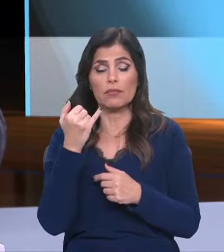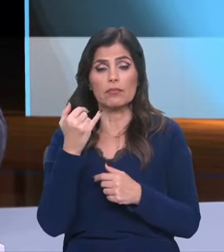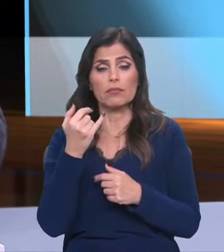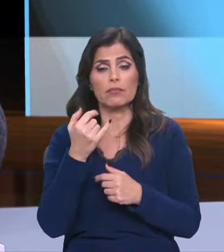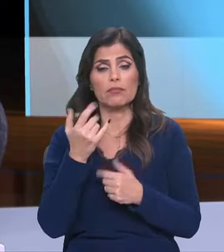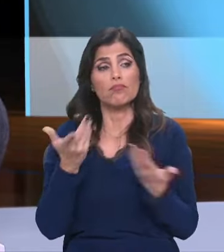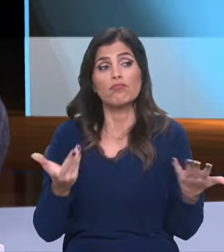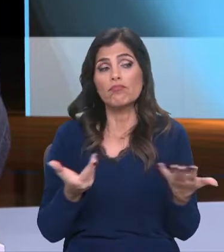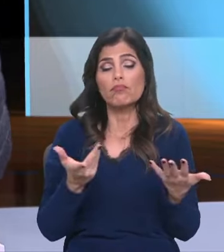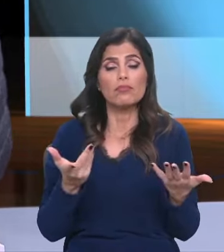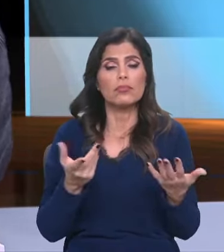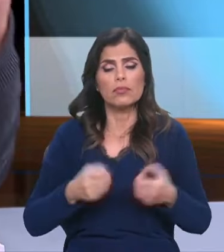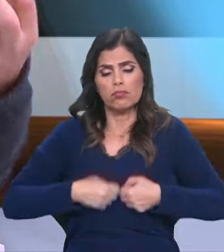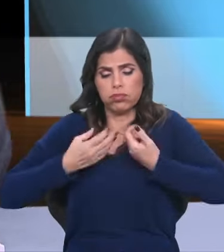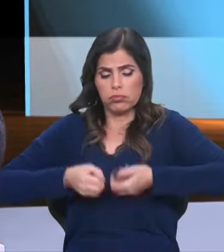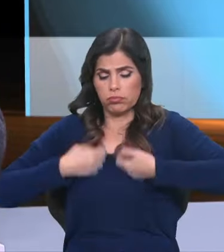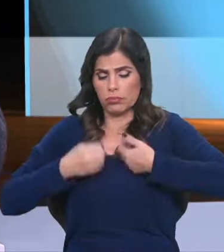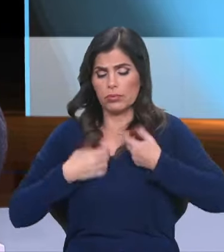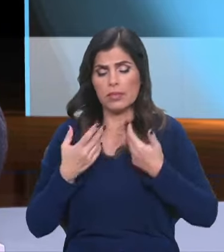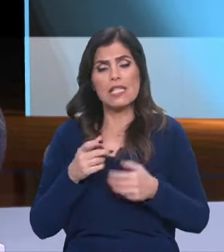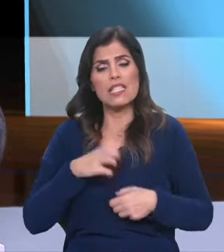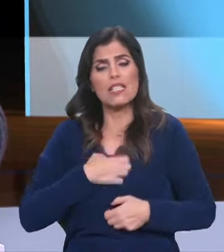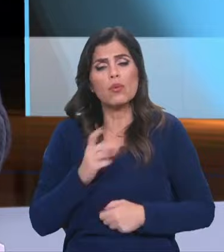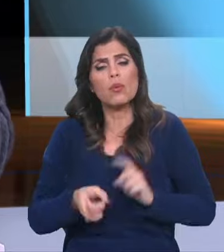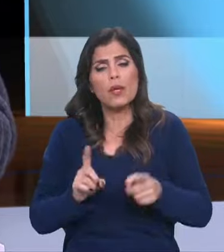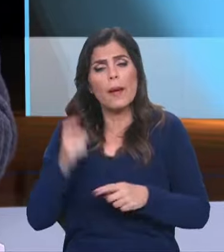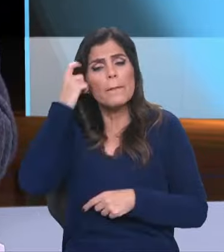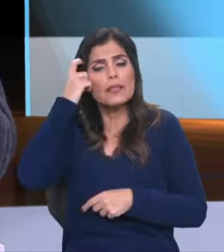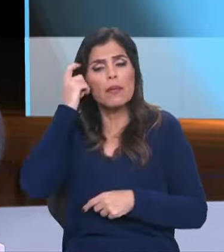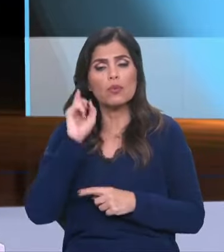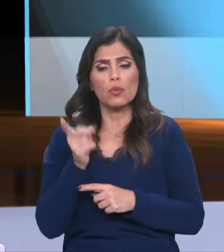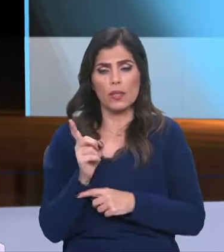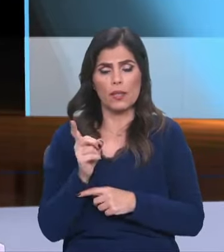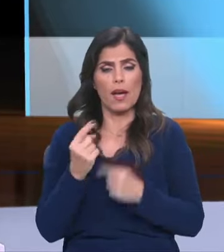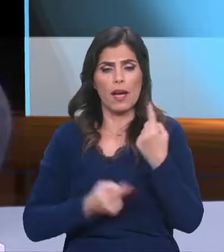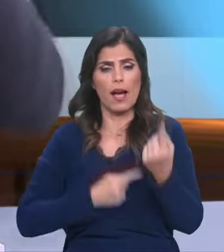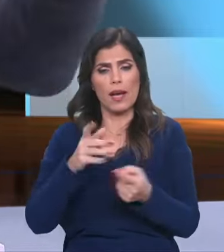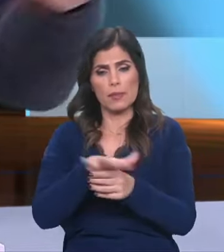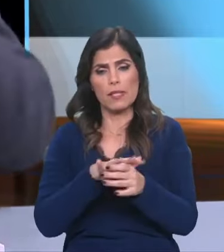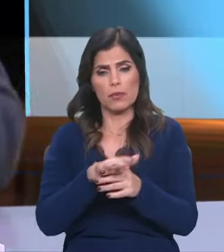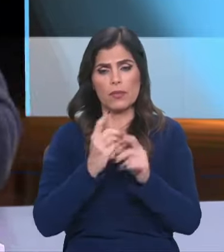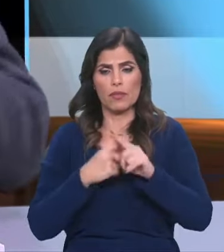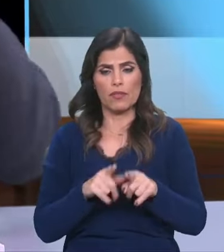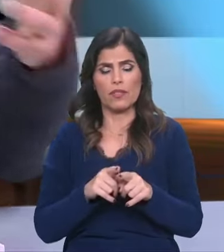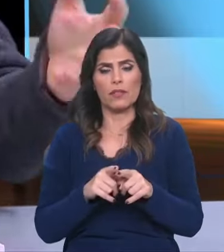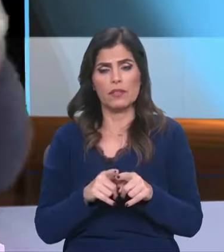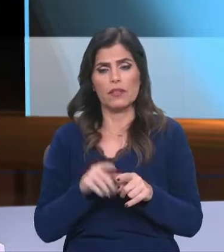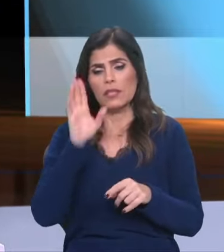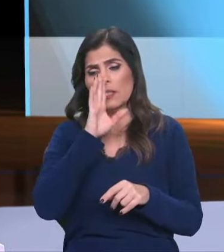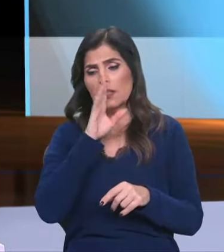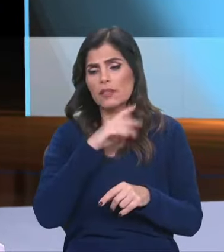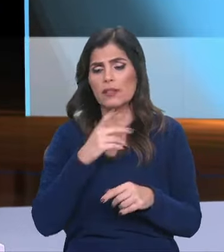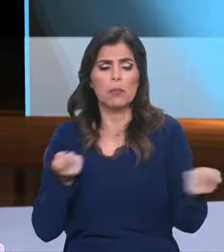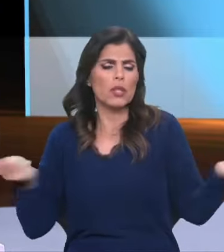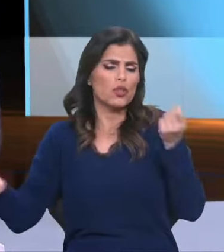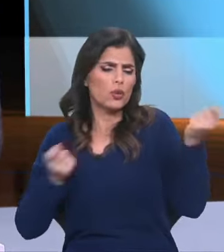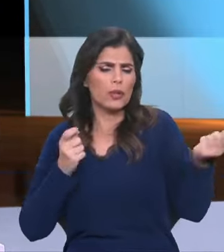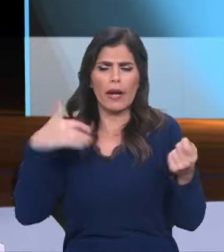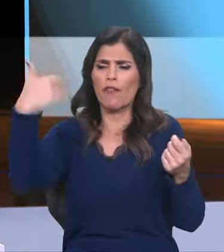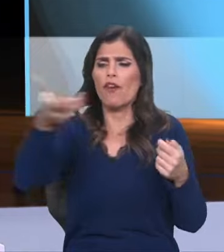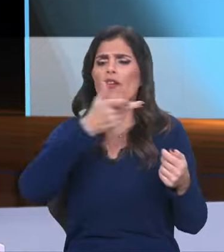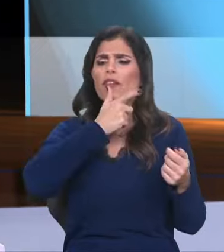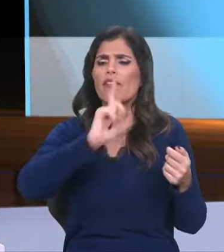transparentes, desabafarmos aquilo que sentimos e pensamos. Às vezes, num contexto diferente, que é numa esplanada, numa praia, numa discoteca, não